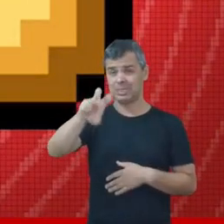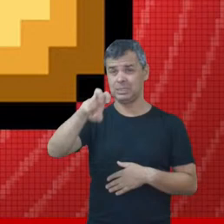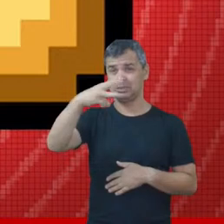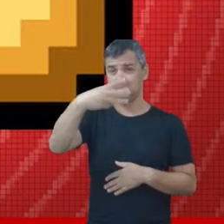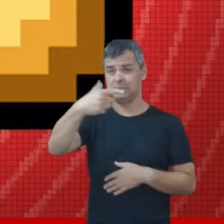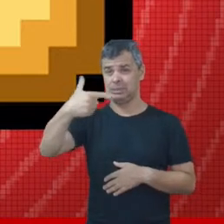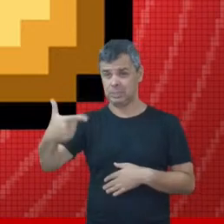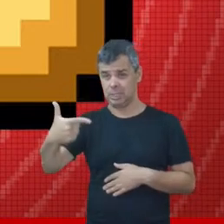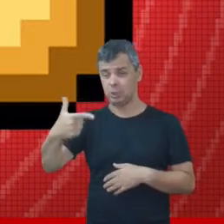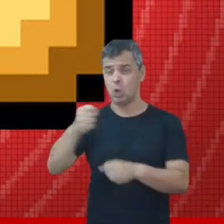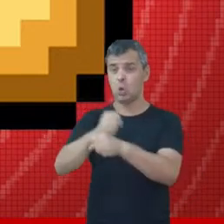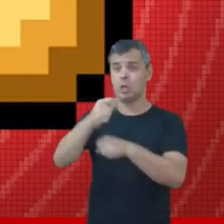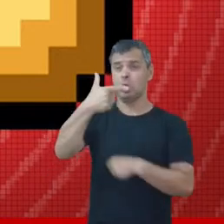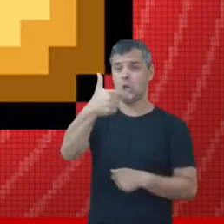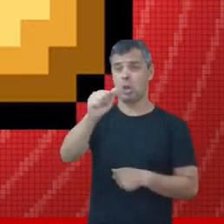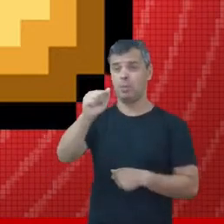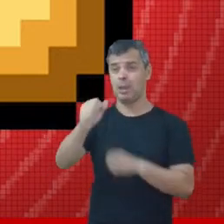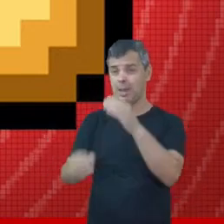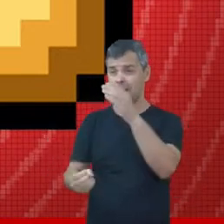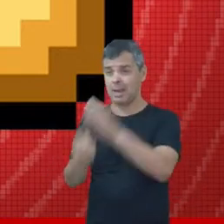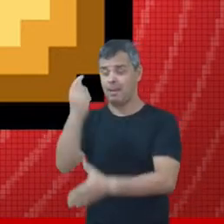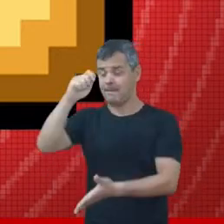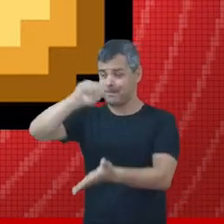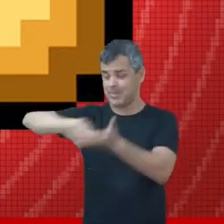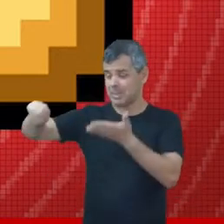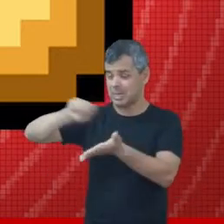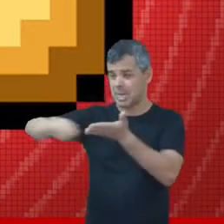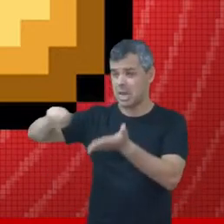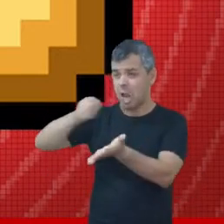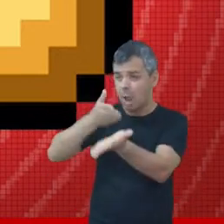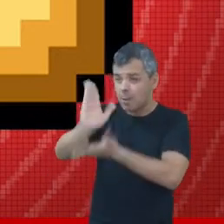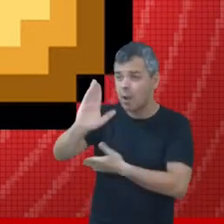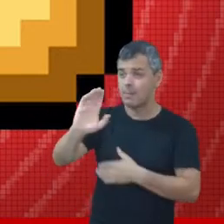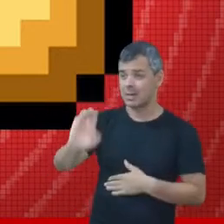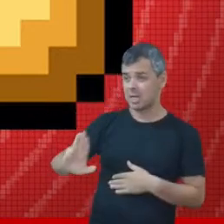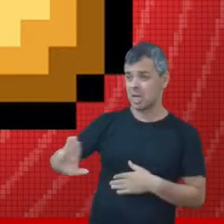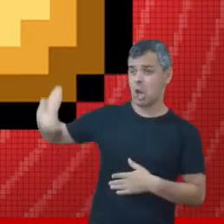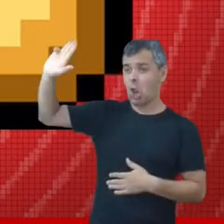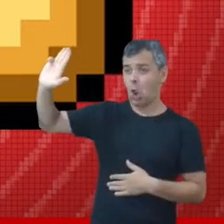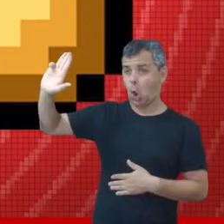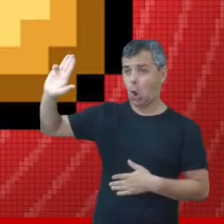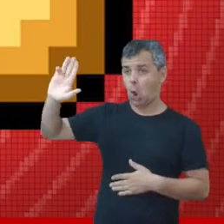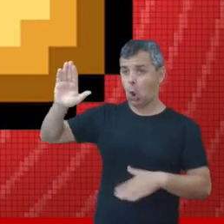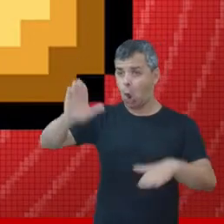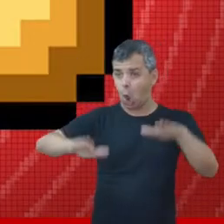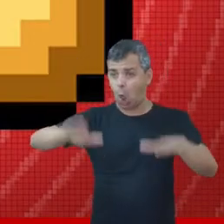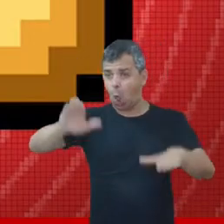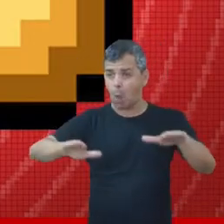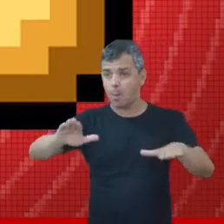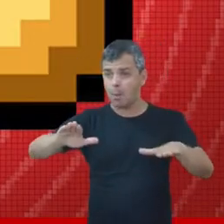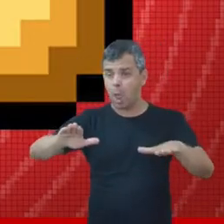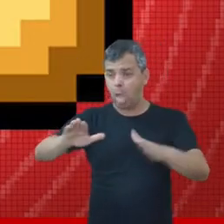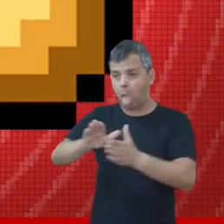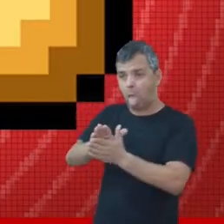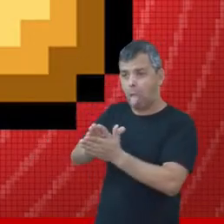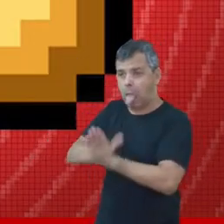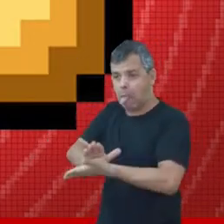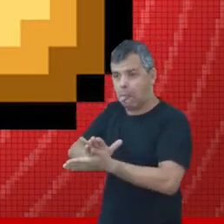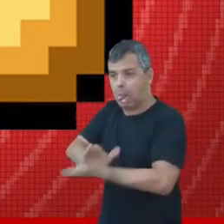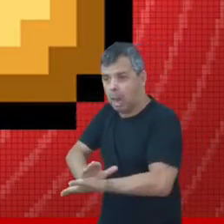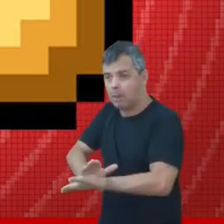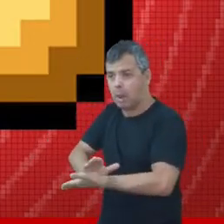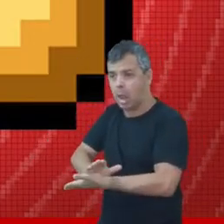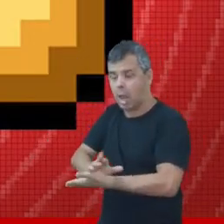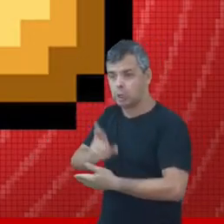14.532 de 2023, sancionada pelo presidente Lula no ano passado, equiparou a injúria racial ao crime de